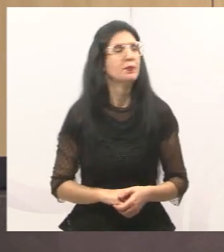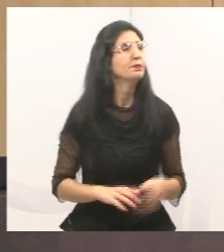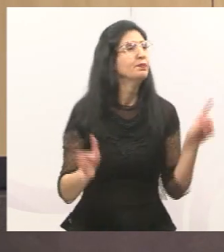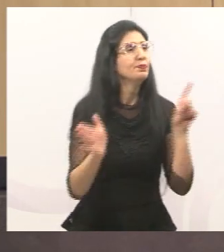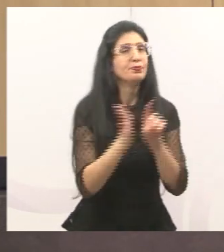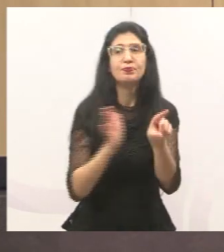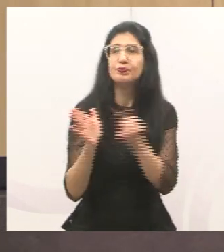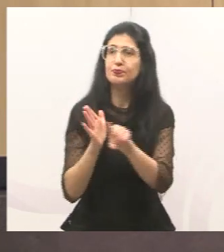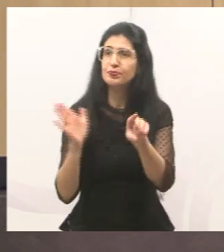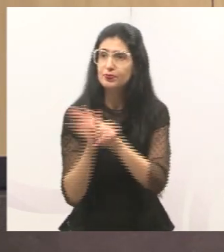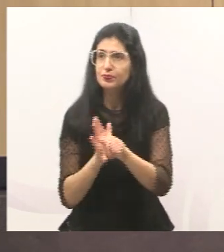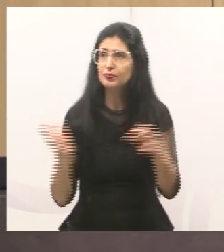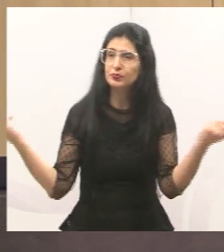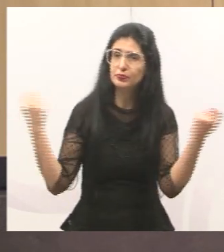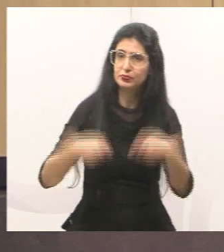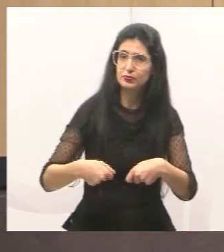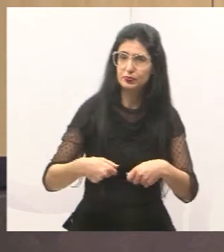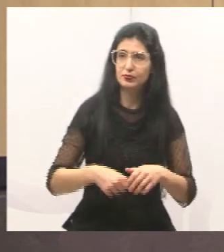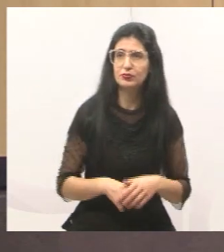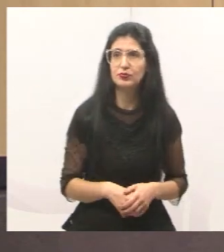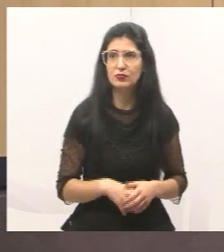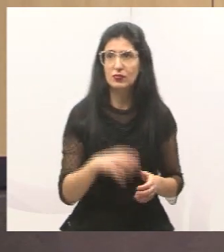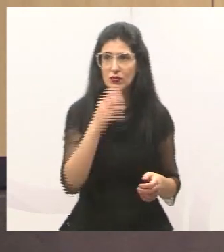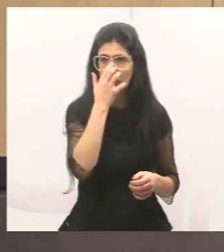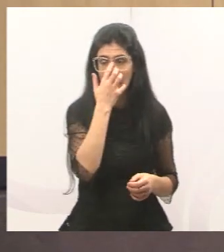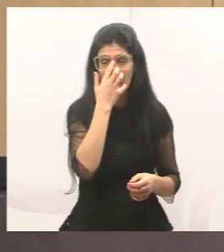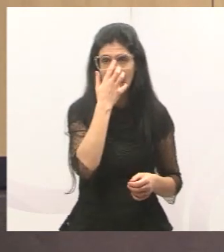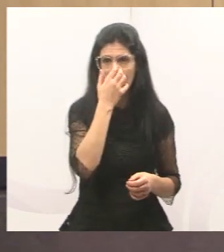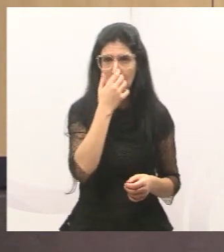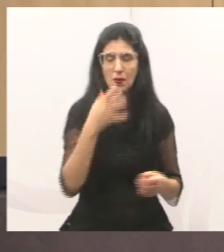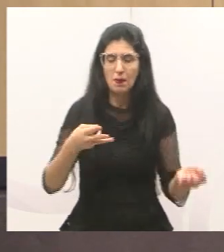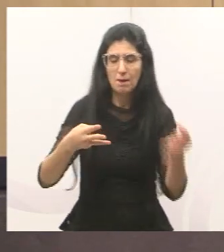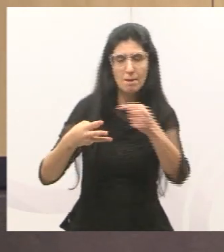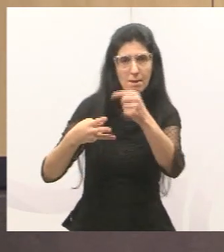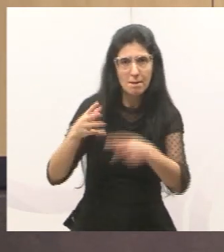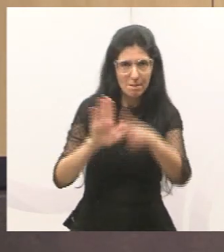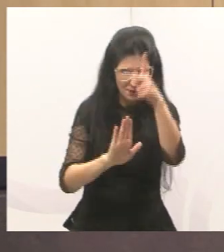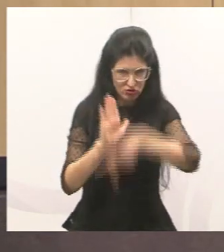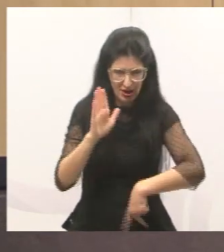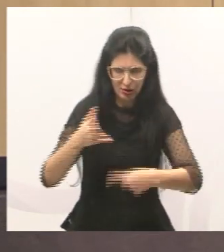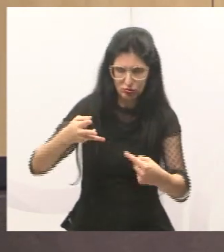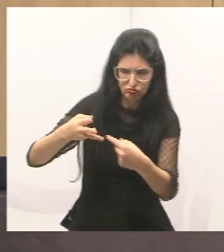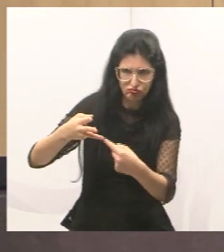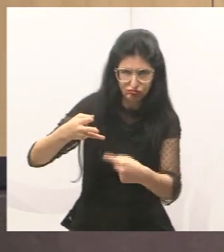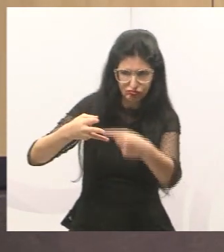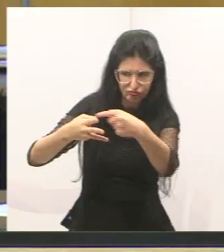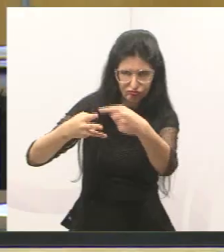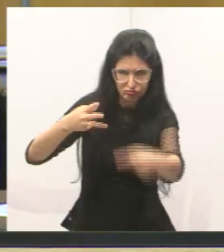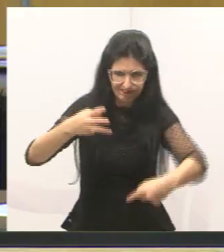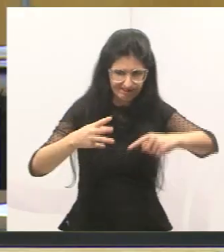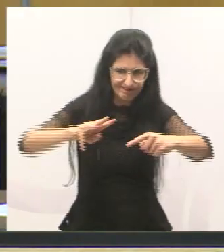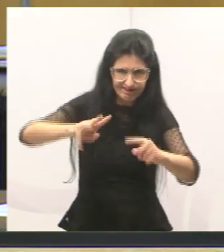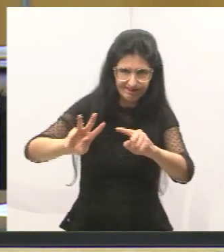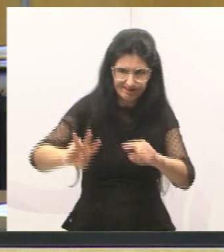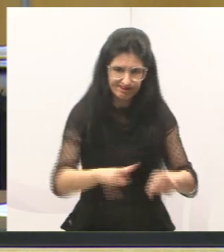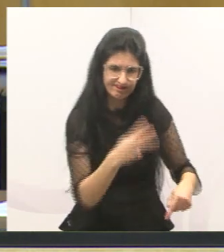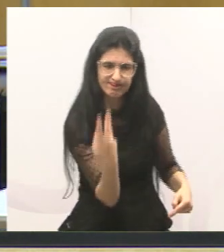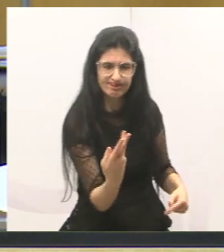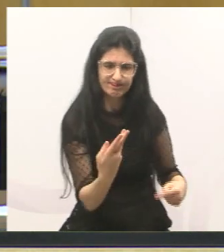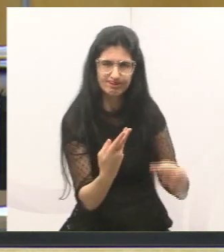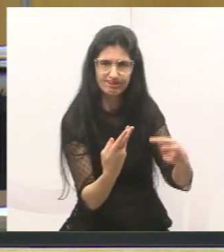sobre a possibilidade de invertermos a ordem dos projetos a serem votados nessa sessão, por conta de